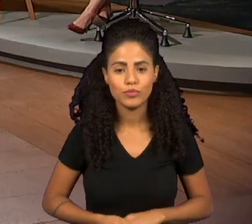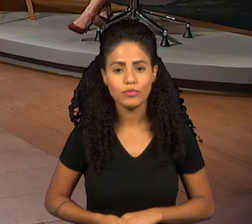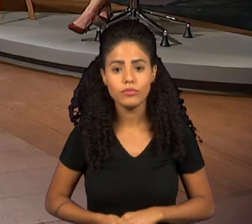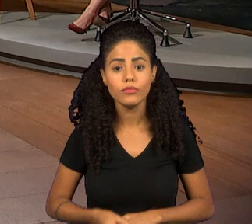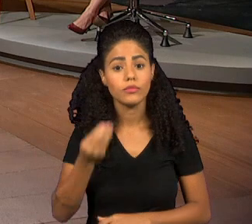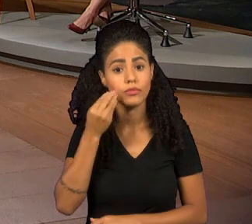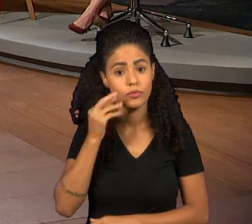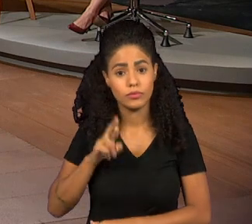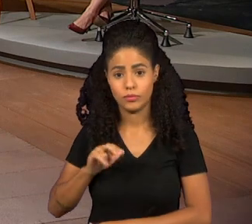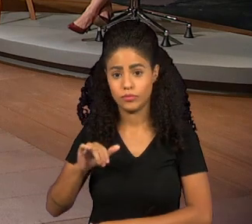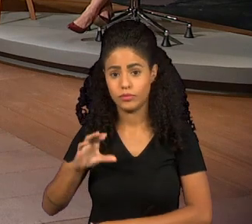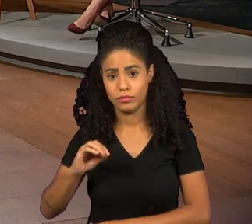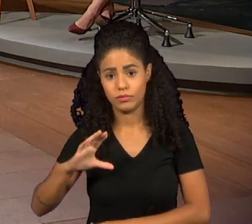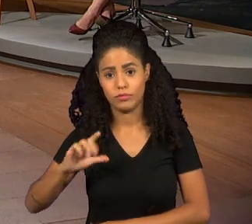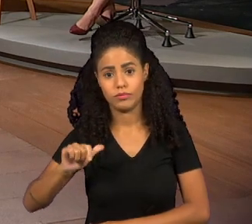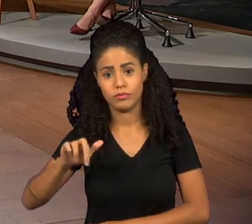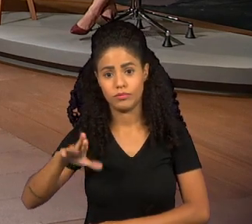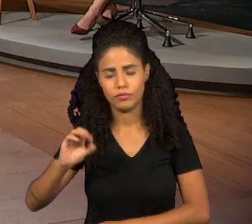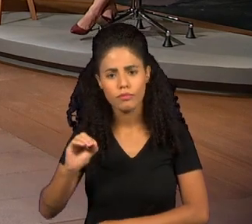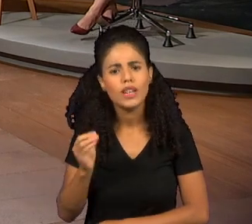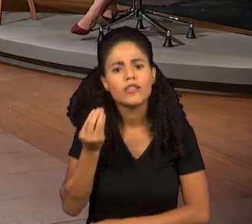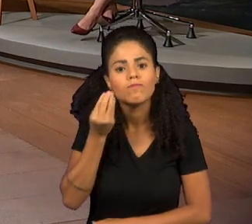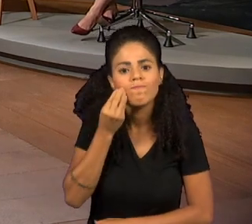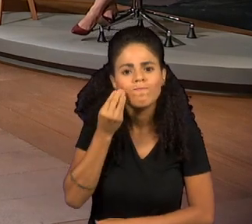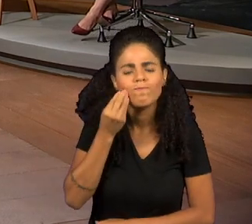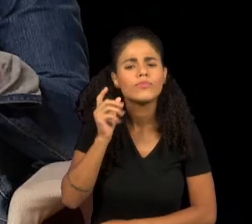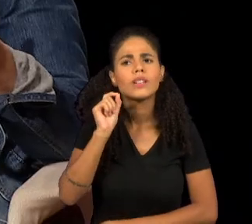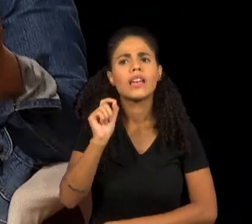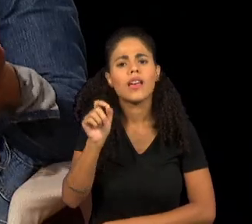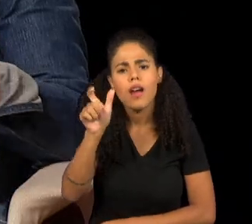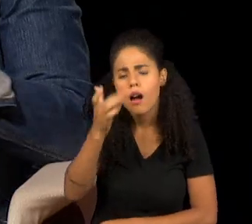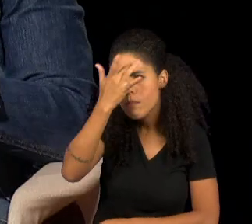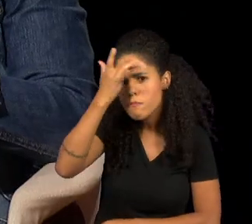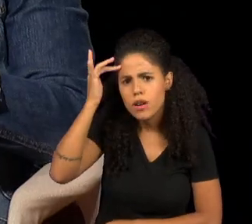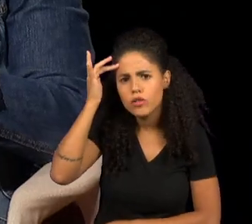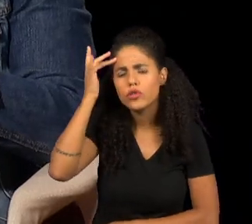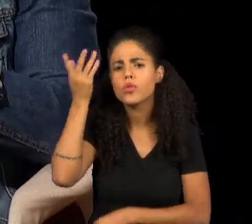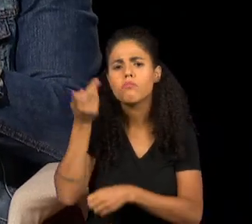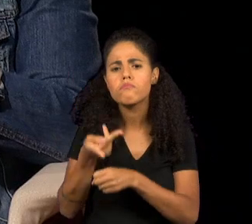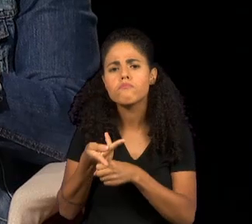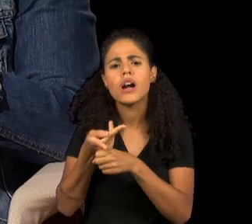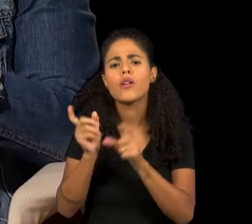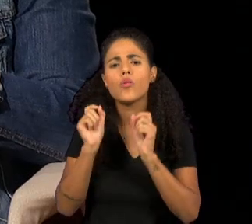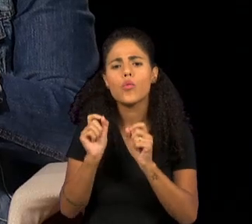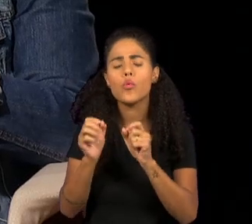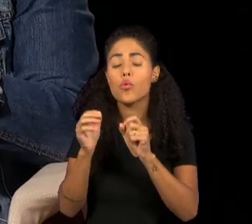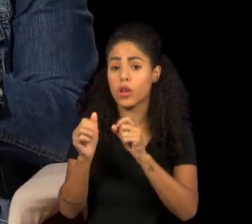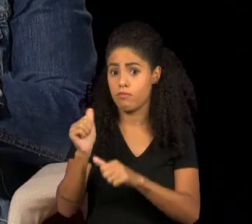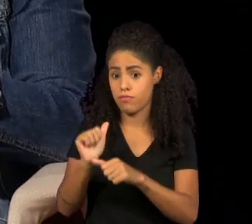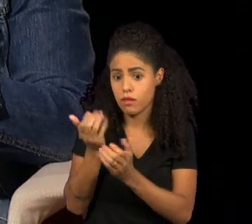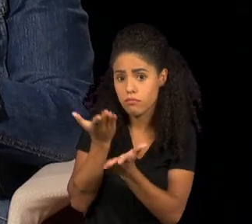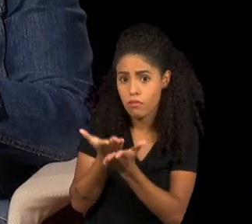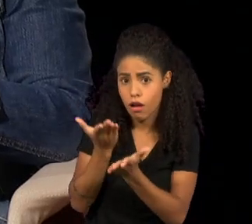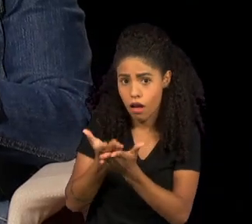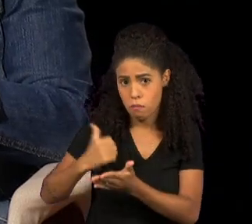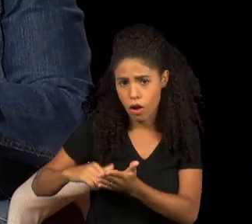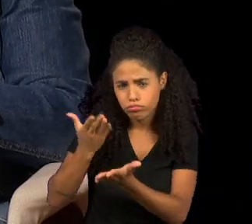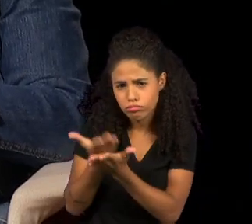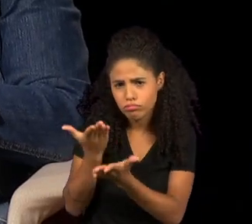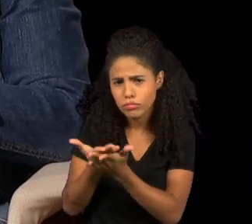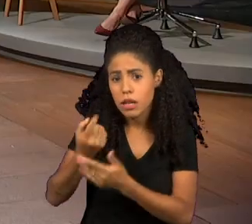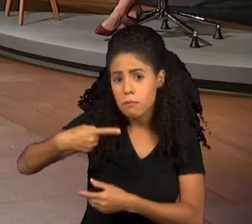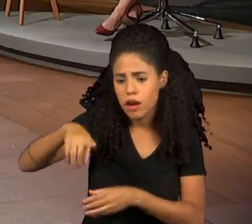teste para você ganhar. Quem ganhasse, né, esse concurso ganhava uma bolsa de estudos para ir para o